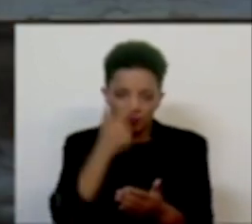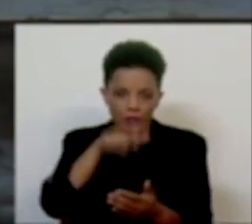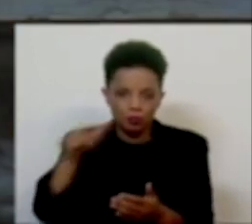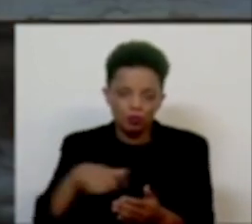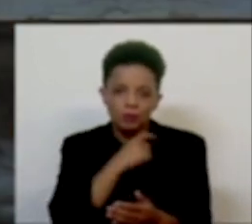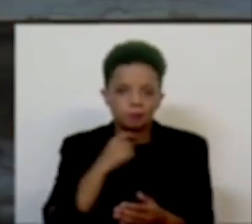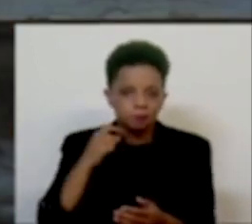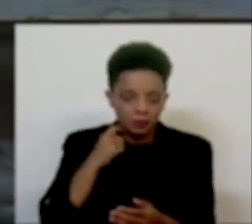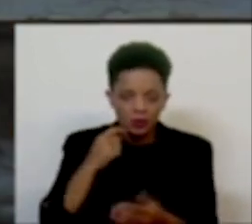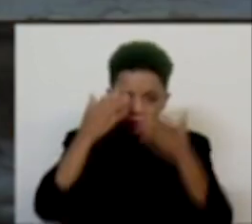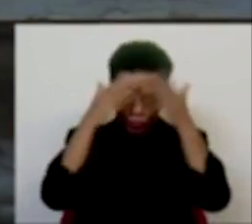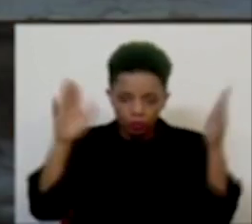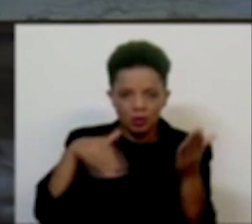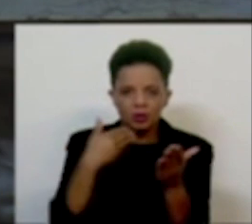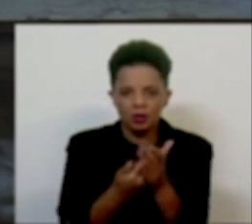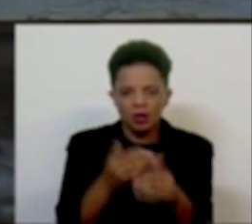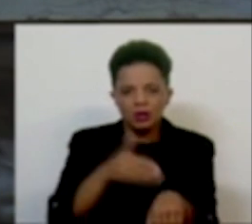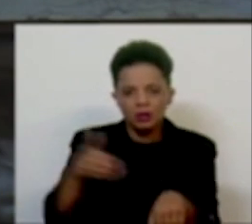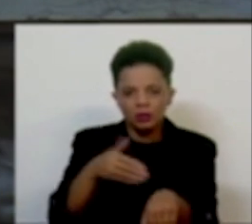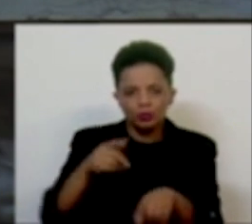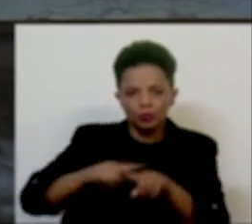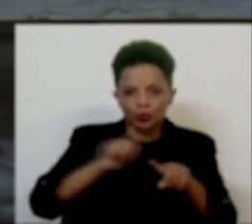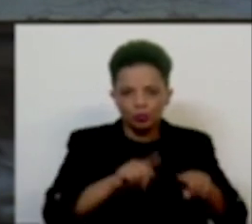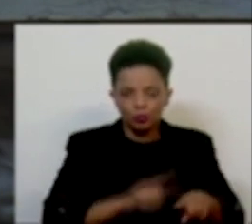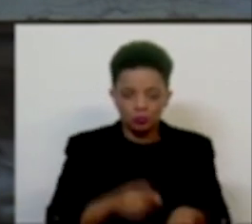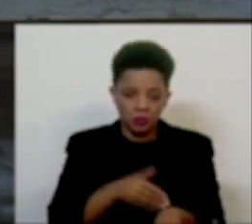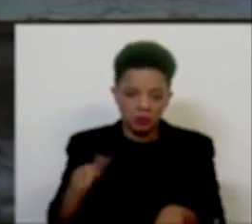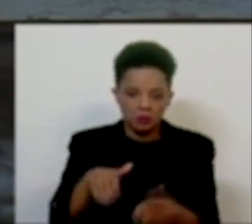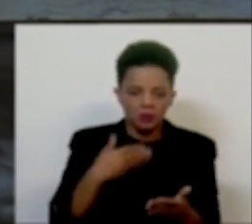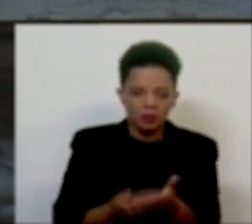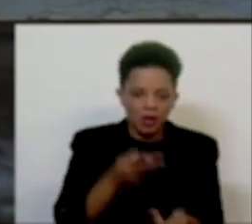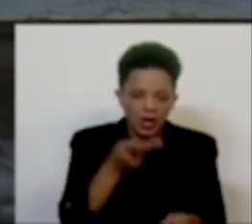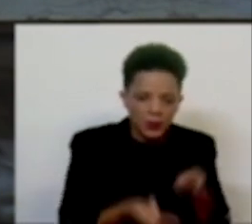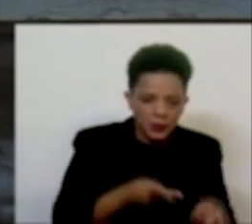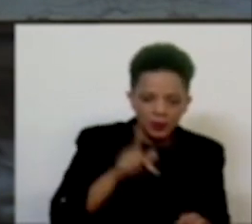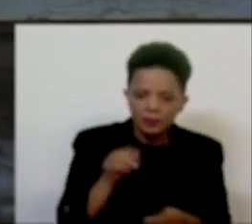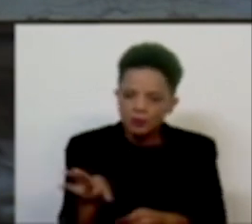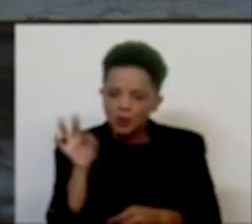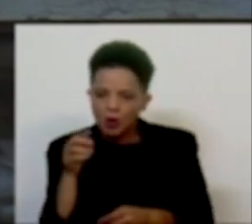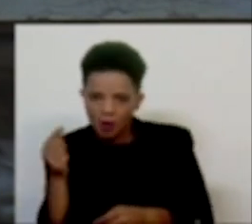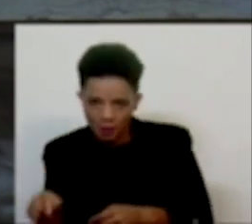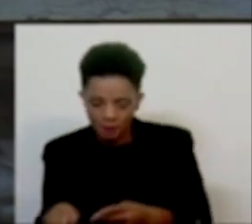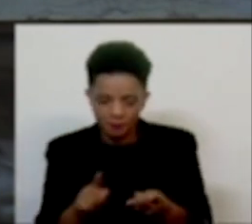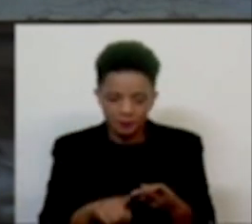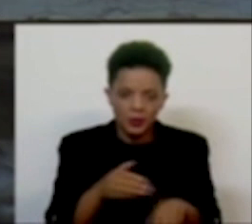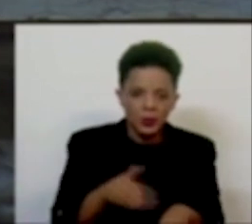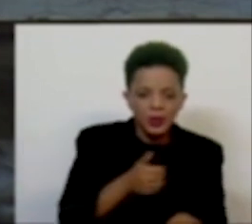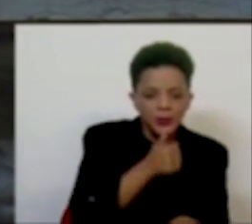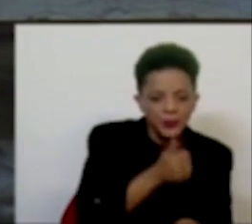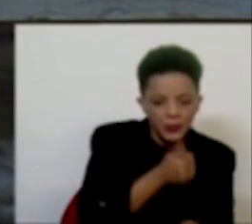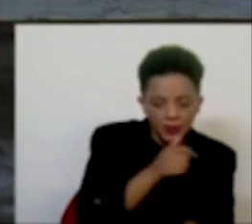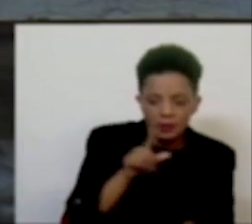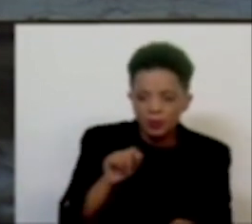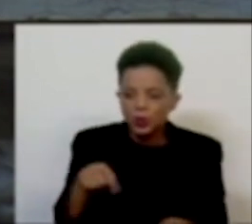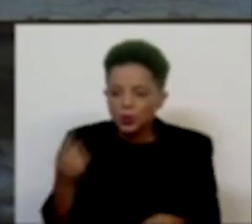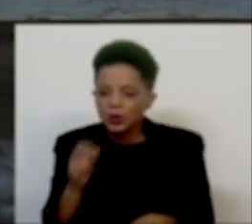a democracia compreende vários tempos. Há um tempo para analisar e há um tempo para escolher. Há um tempo para decidir e